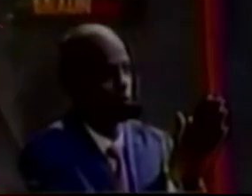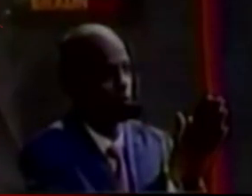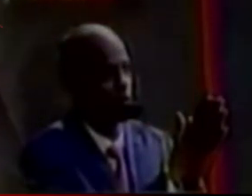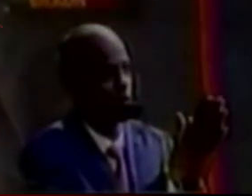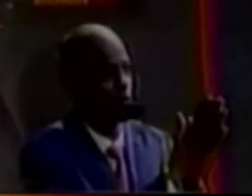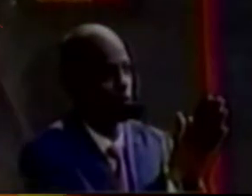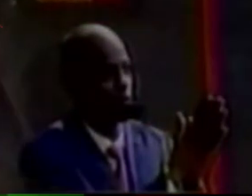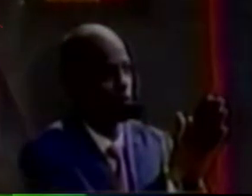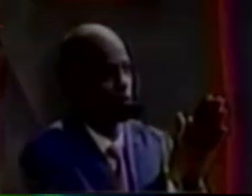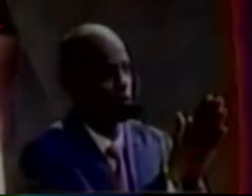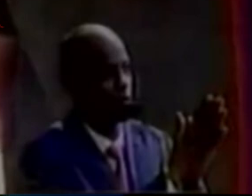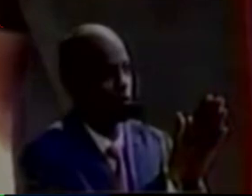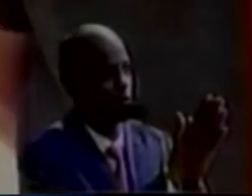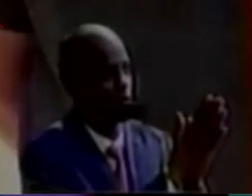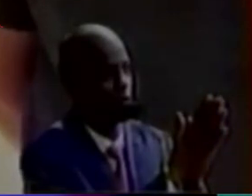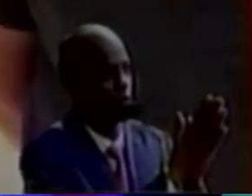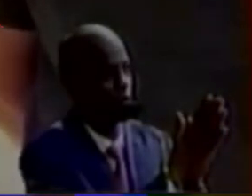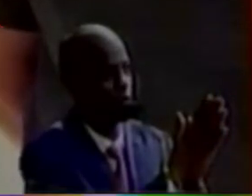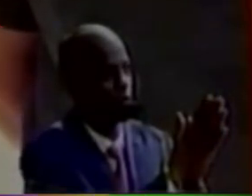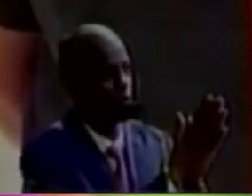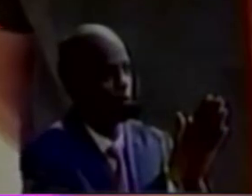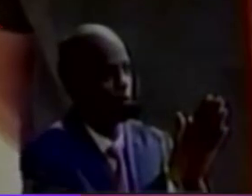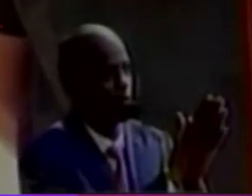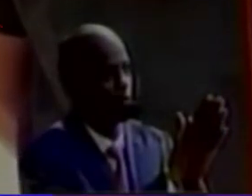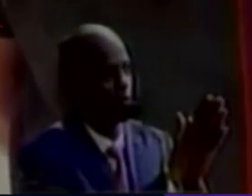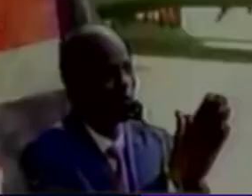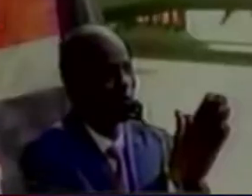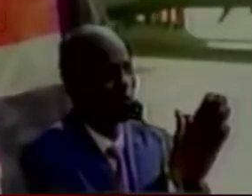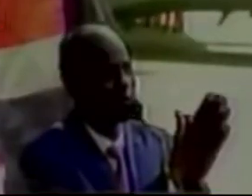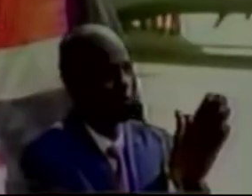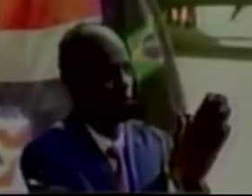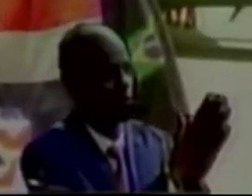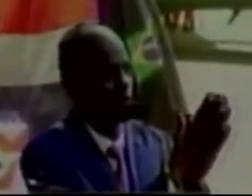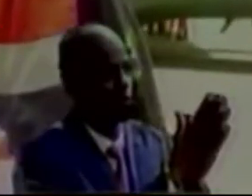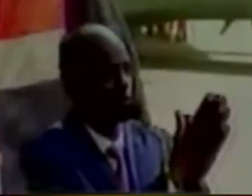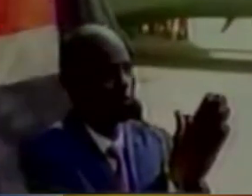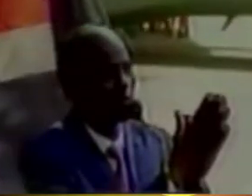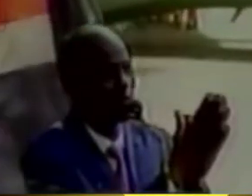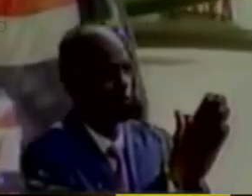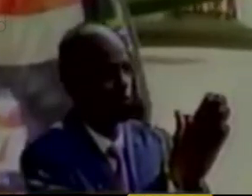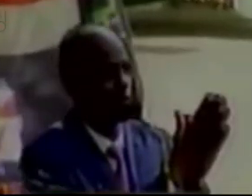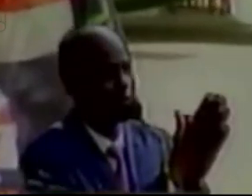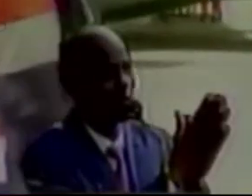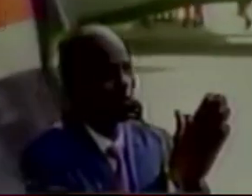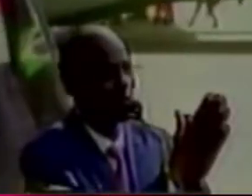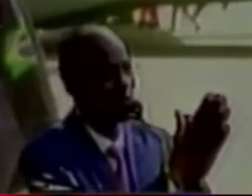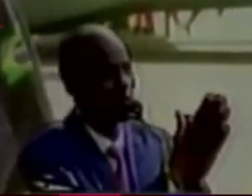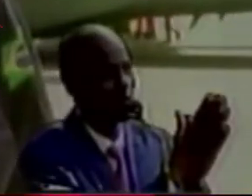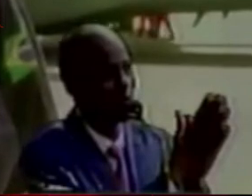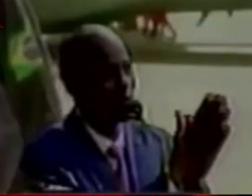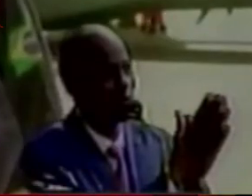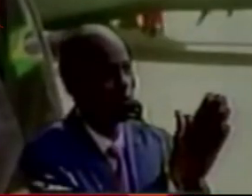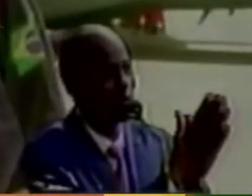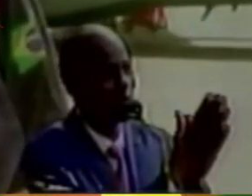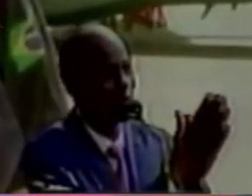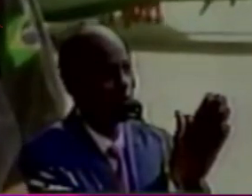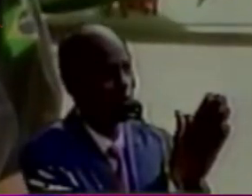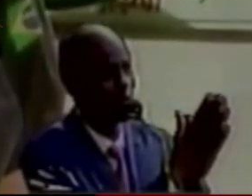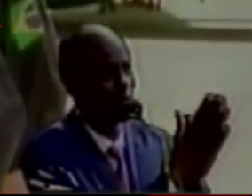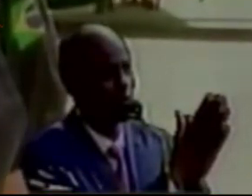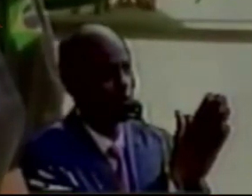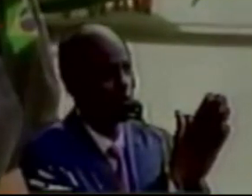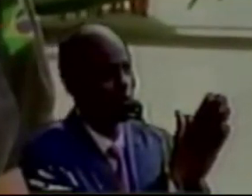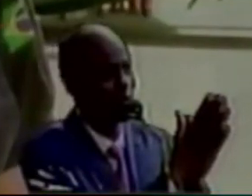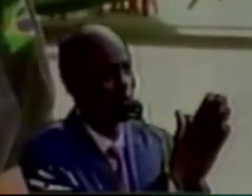brasileira qui peut aider les Brésiliens pour le peuple haïtien. Il t'a demandé si vous savez de tout